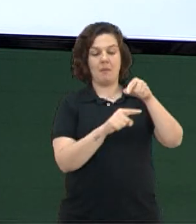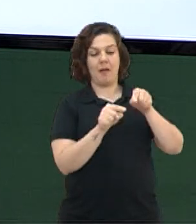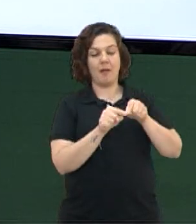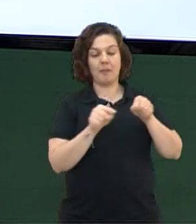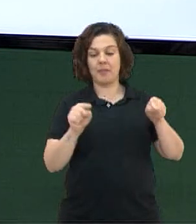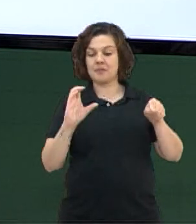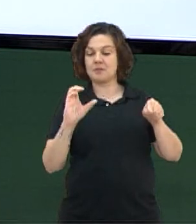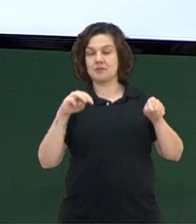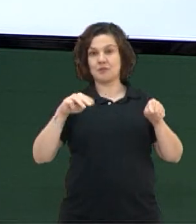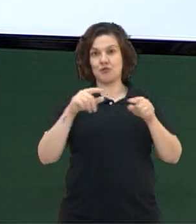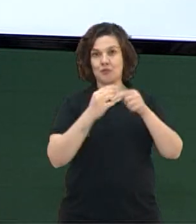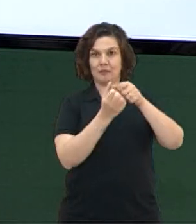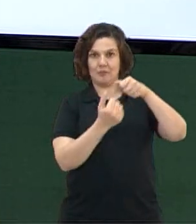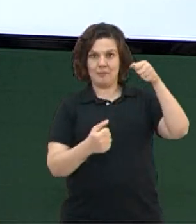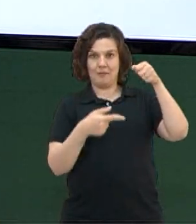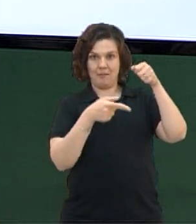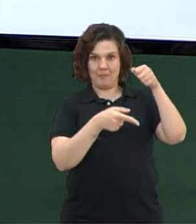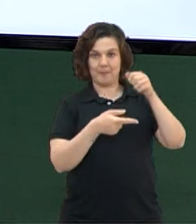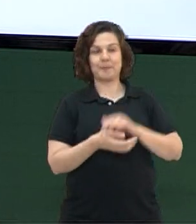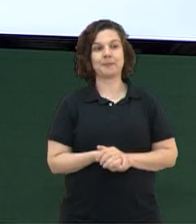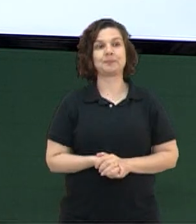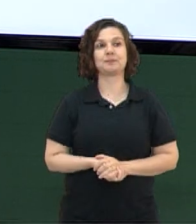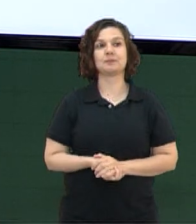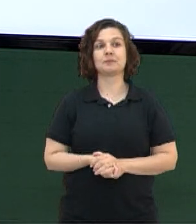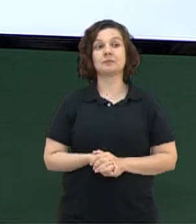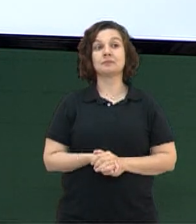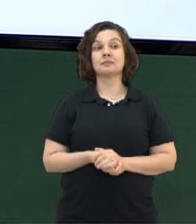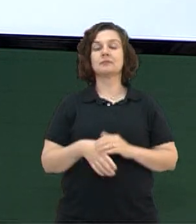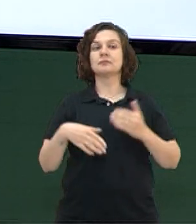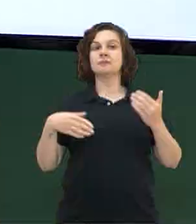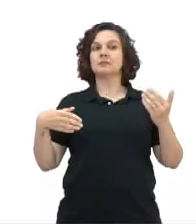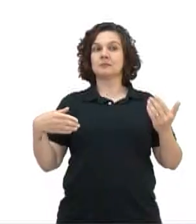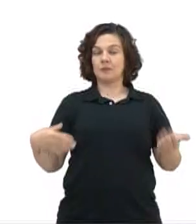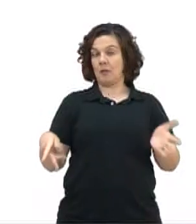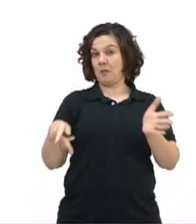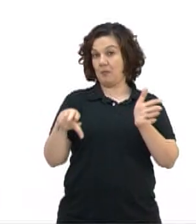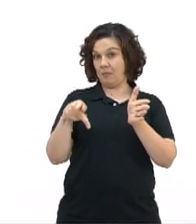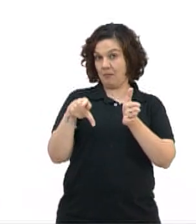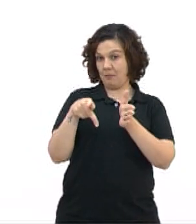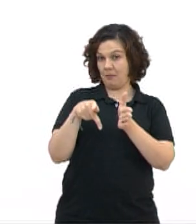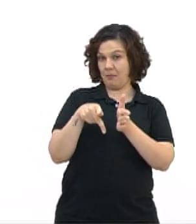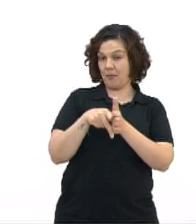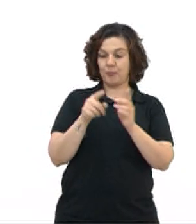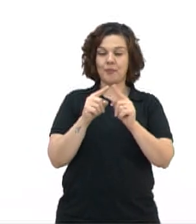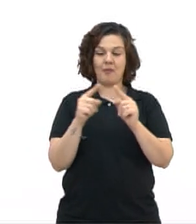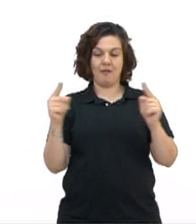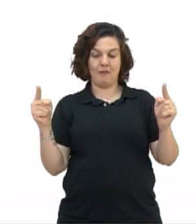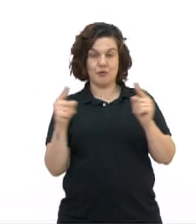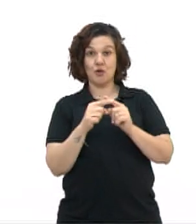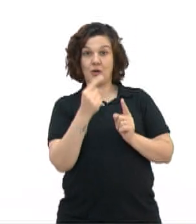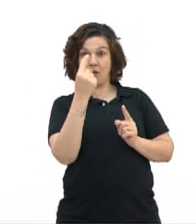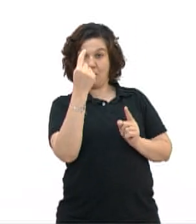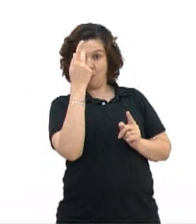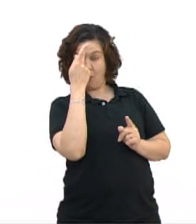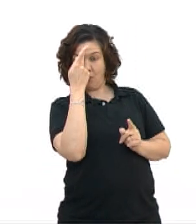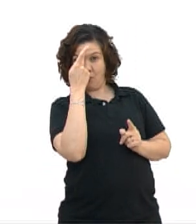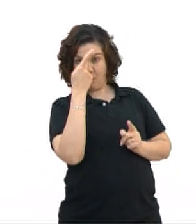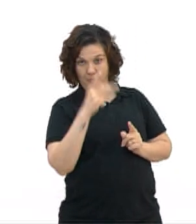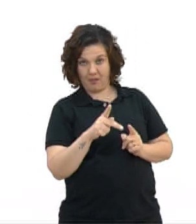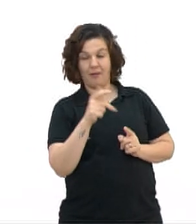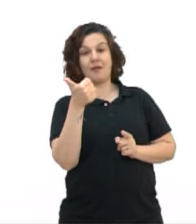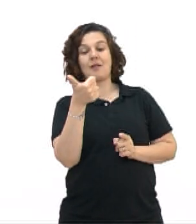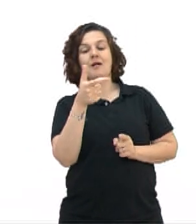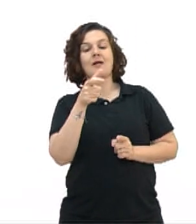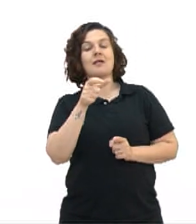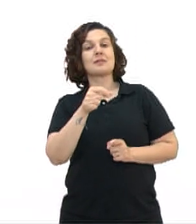de 6 centímetros em linha reta. E a escala do mapa ela é de 1 para 10 milhões. Lembrando